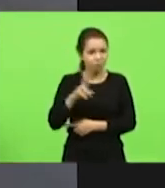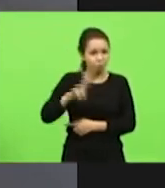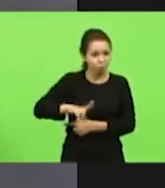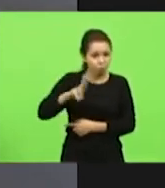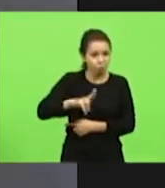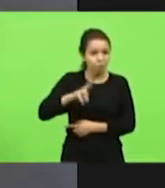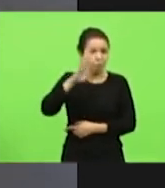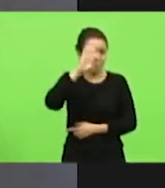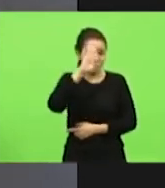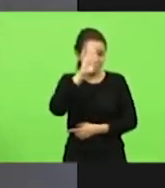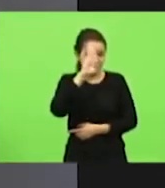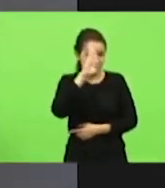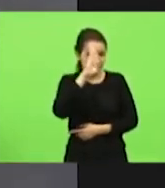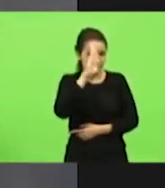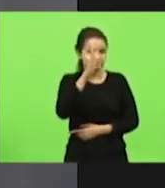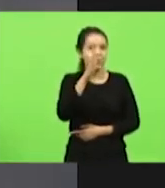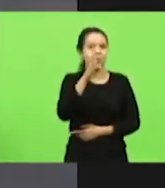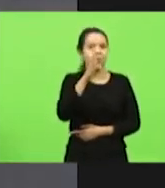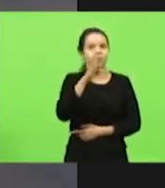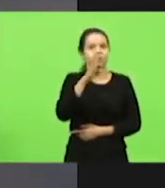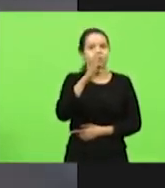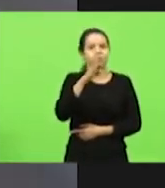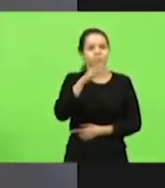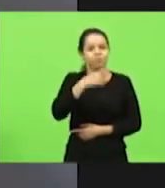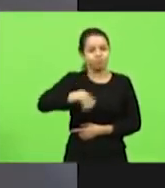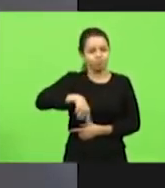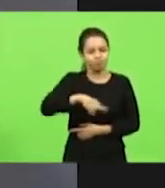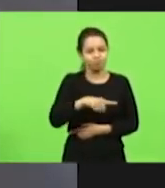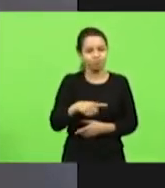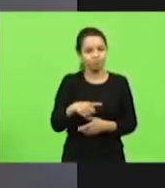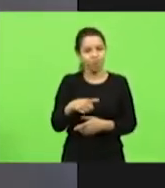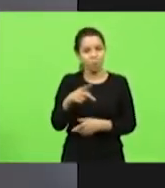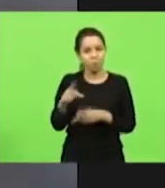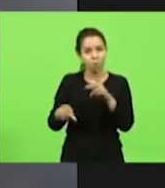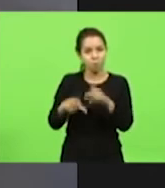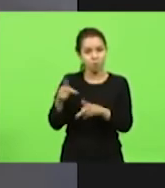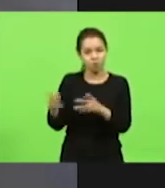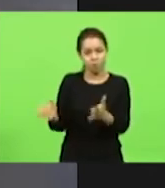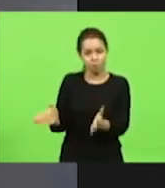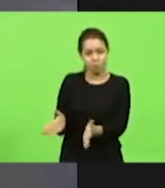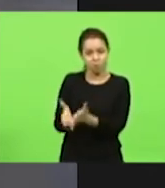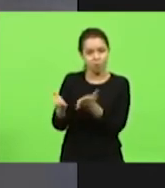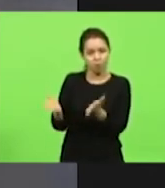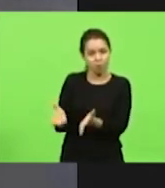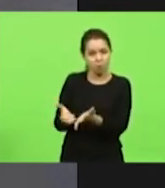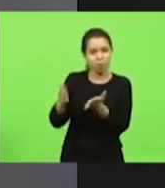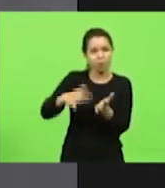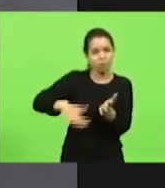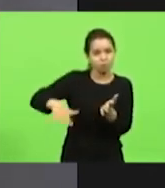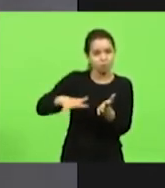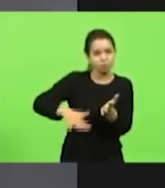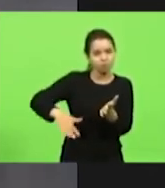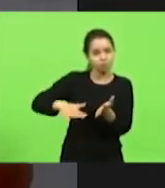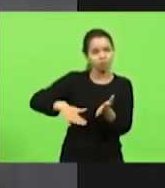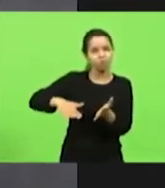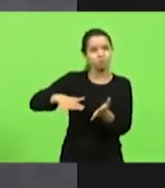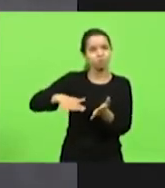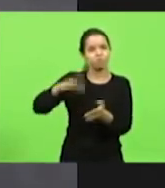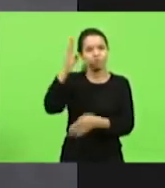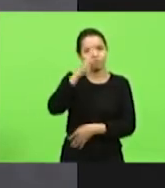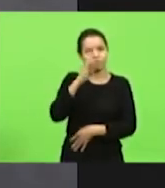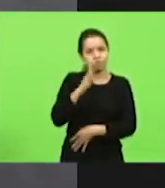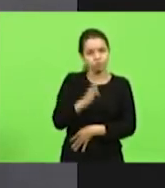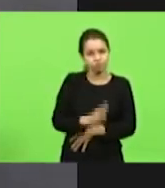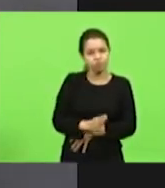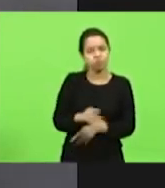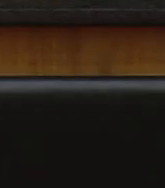principalmente na nossa classe mais humilde do nosso país e do nosso estado. E não se fez nada para